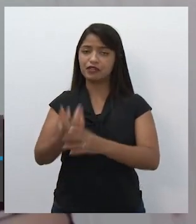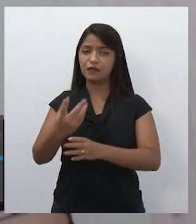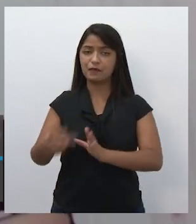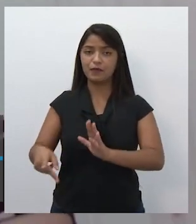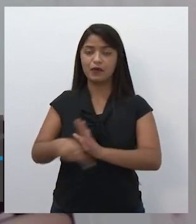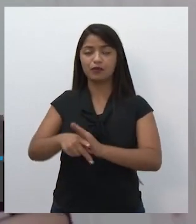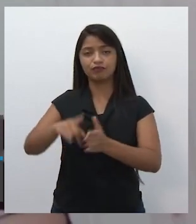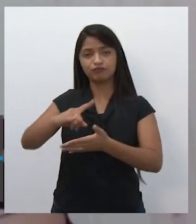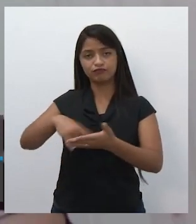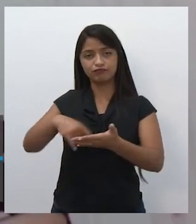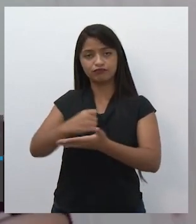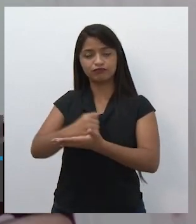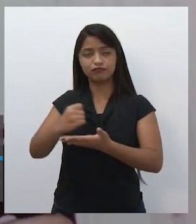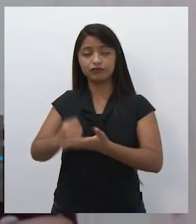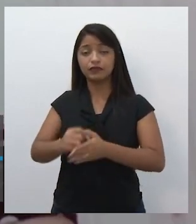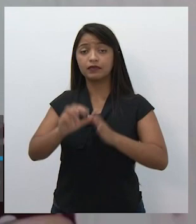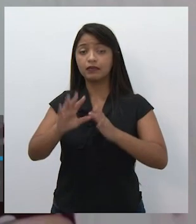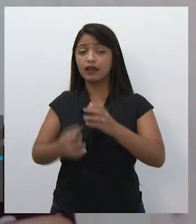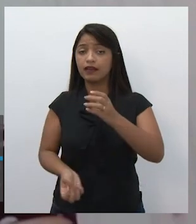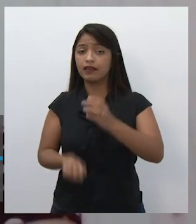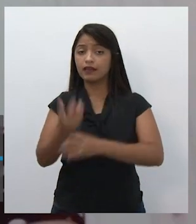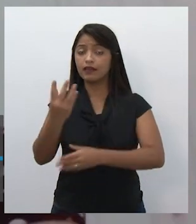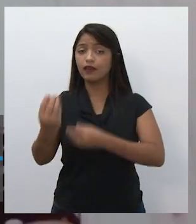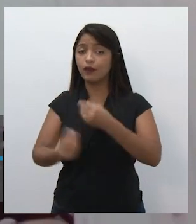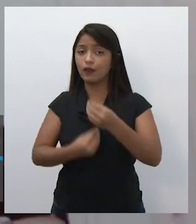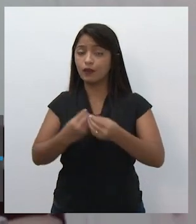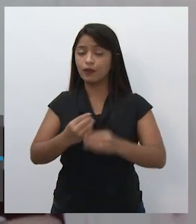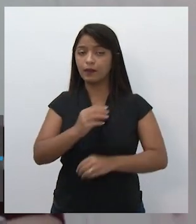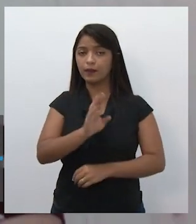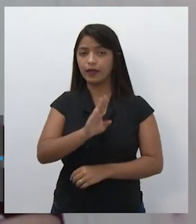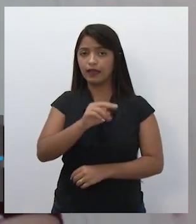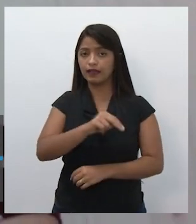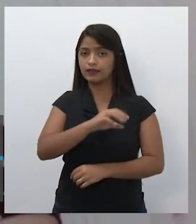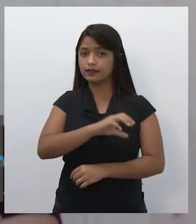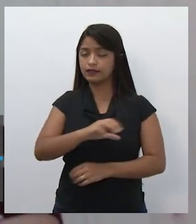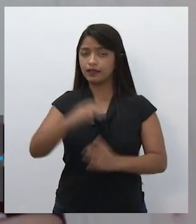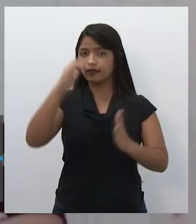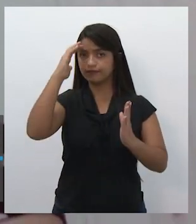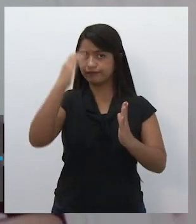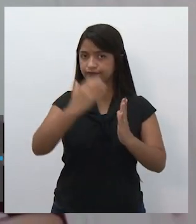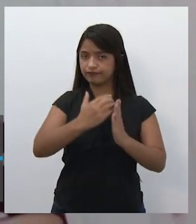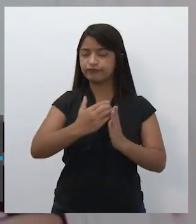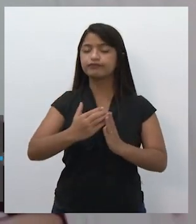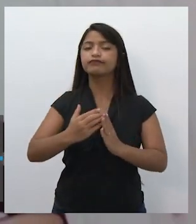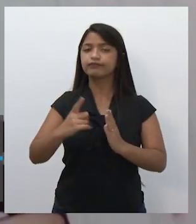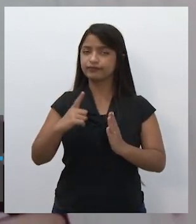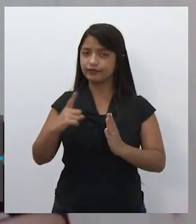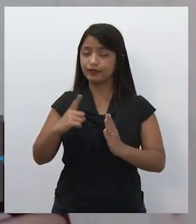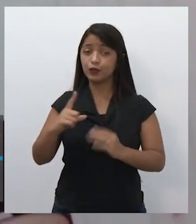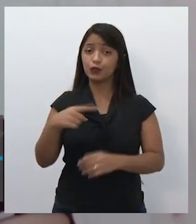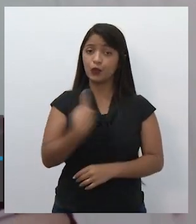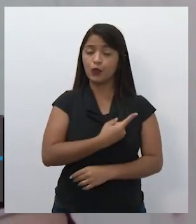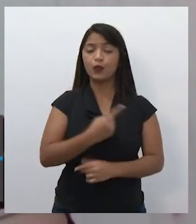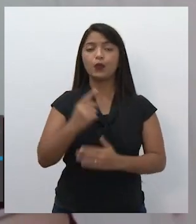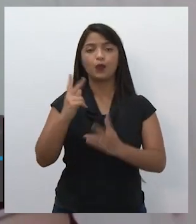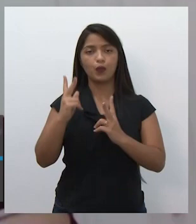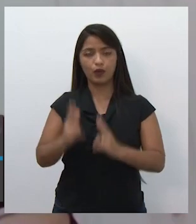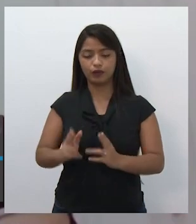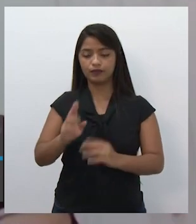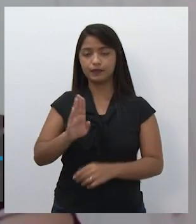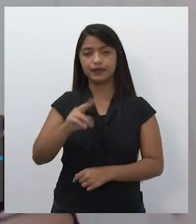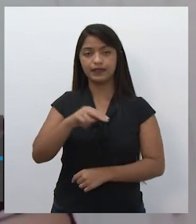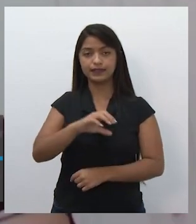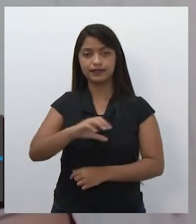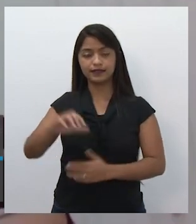da BNCC, como aconteceu com o currículo paulista, tá? Sempre com a mesma